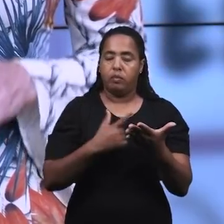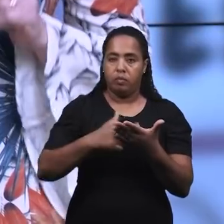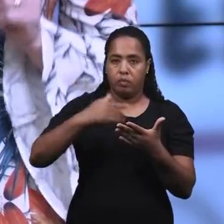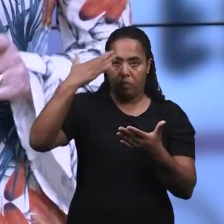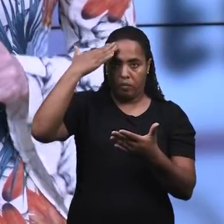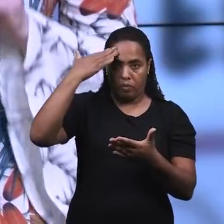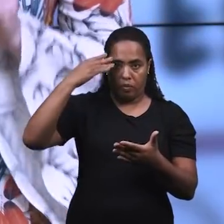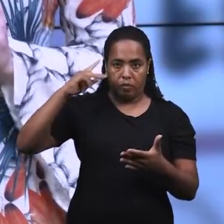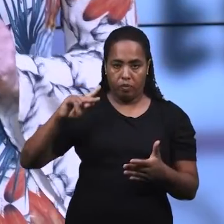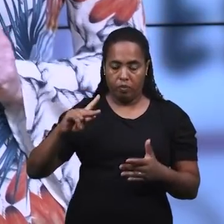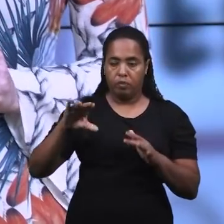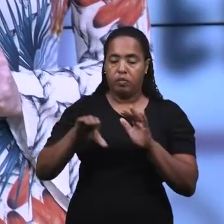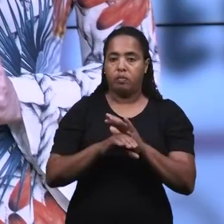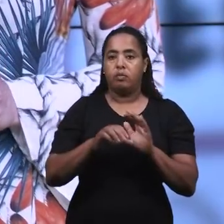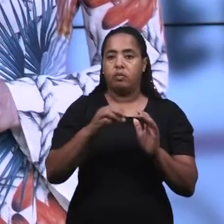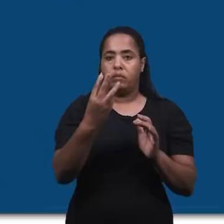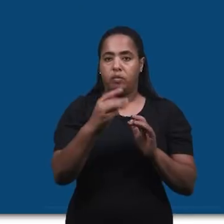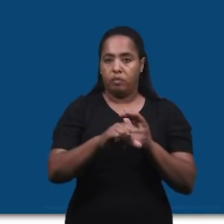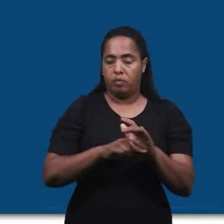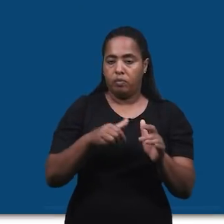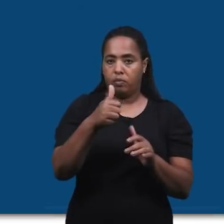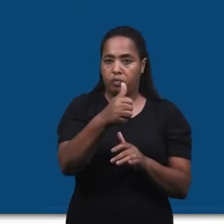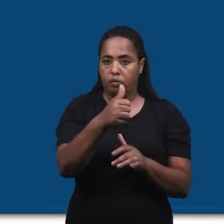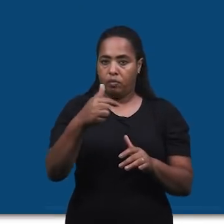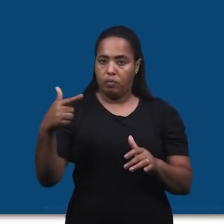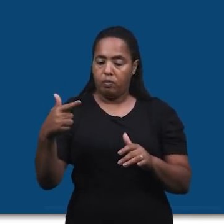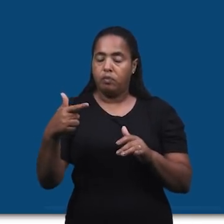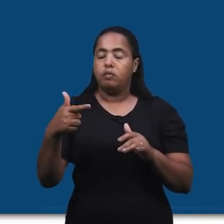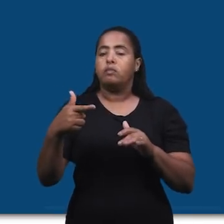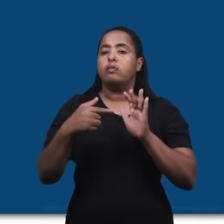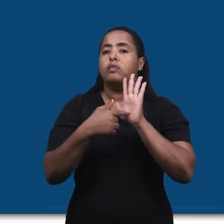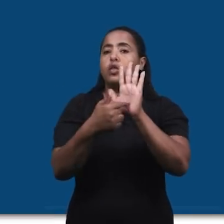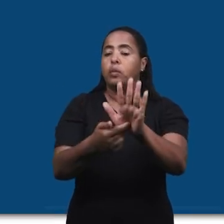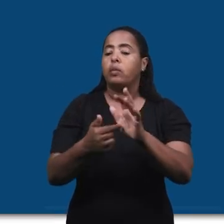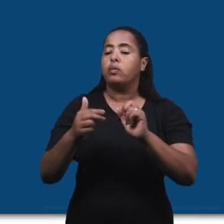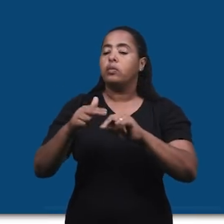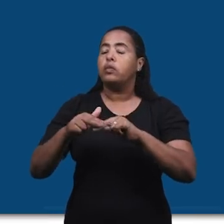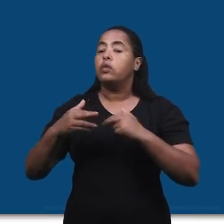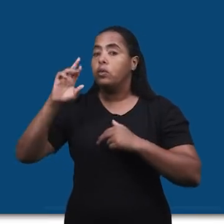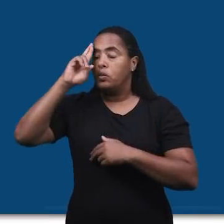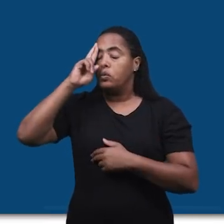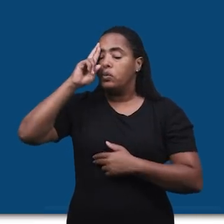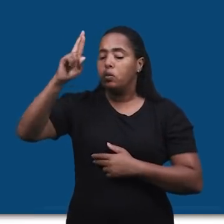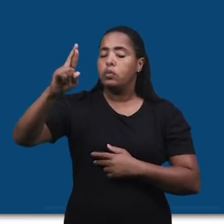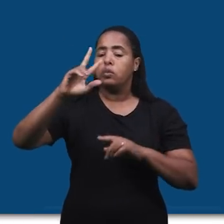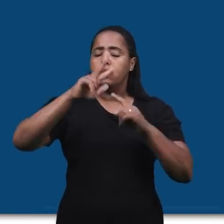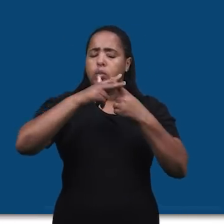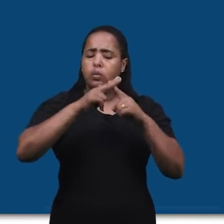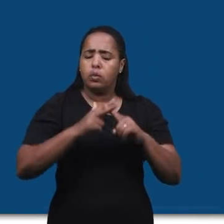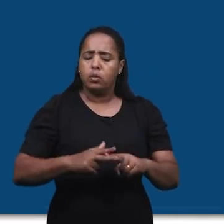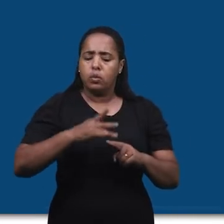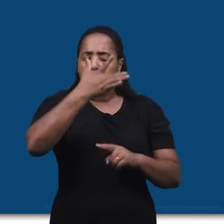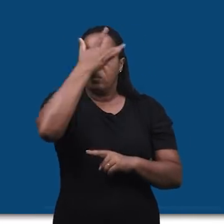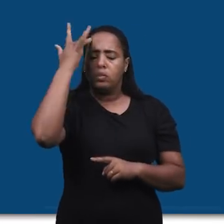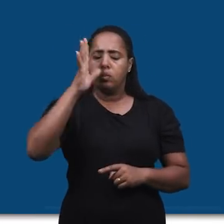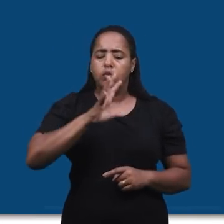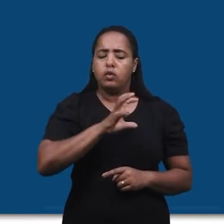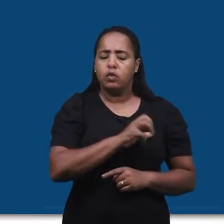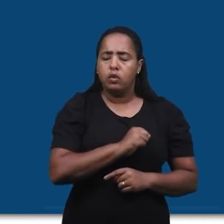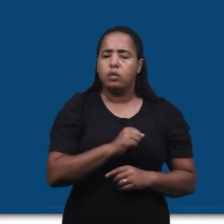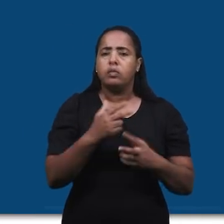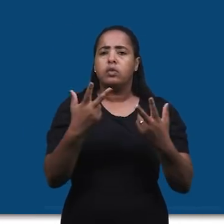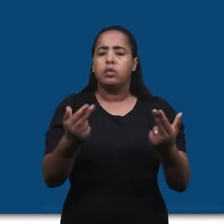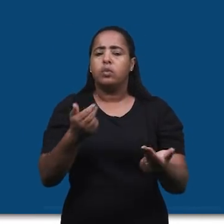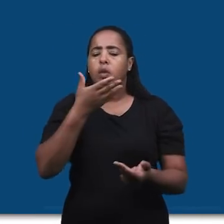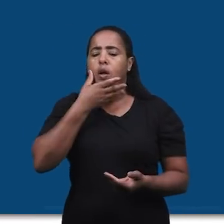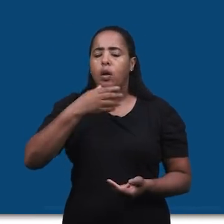Provérbios, capítulo 3, verso 12, nos diz assim: porque o Senhor repreende aquele a quem ama, assim como